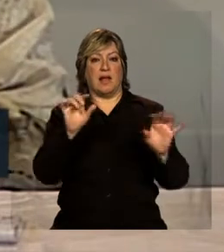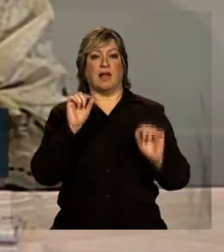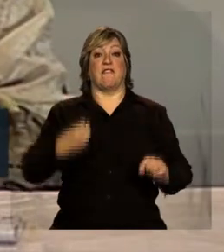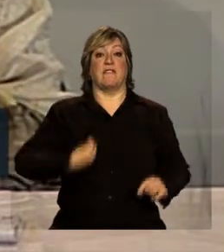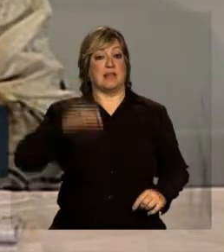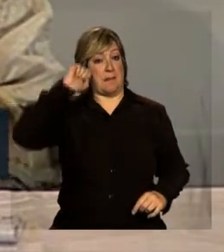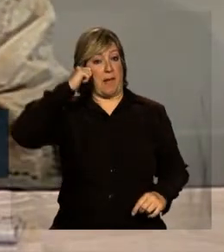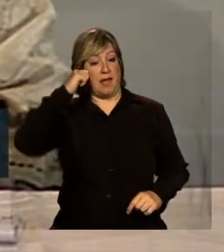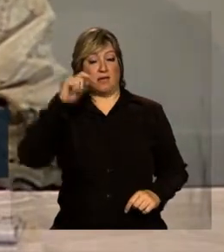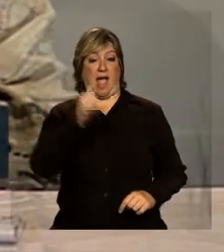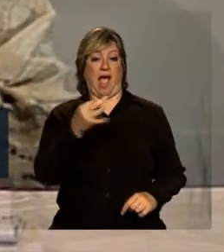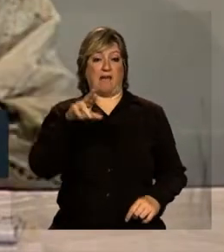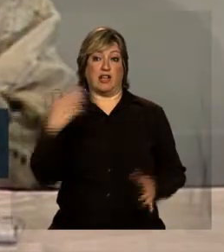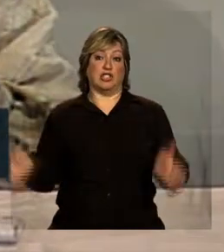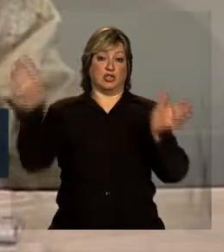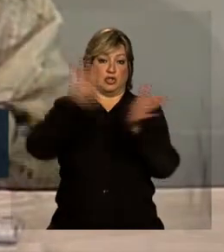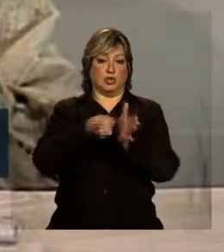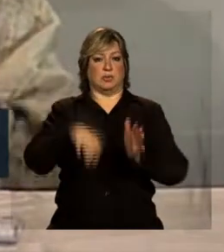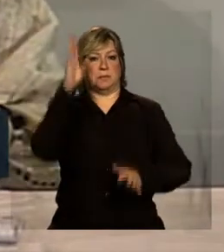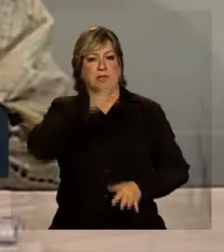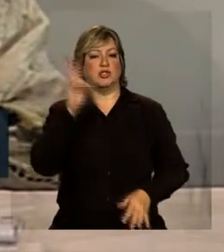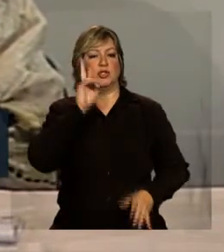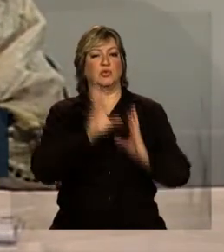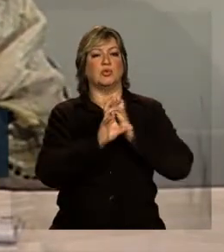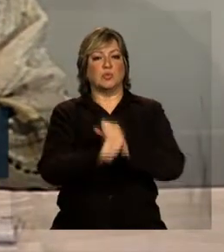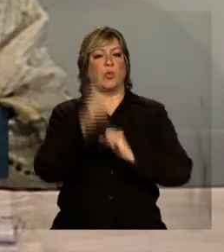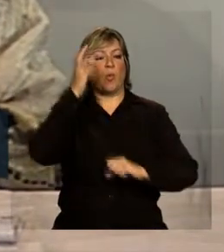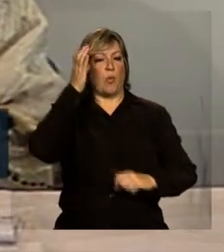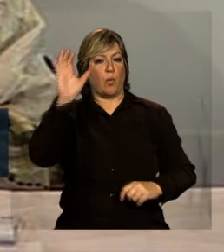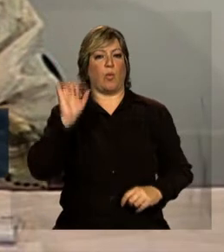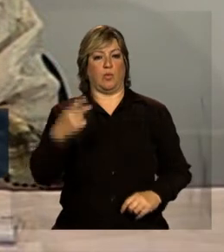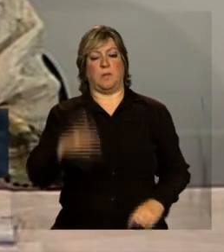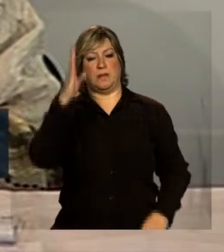da nossa contribuição para a formação histórica e cultural